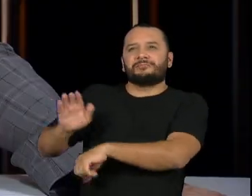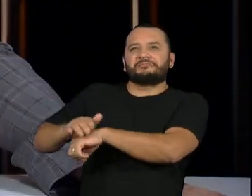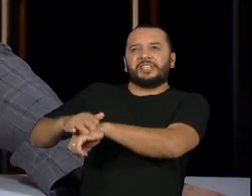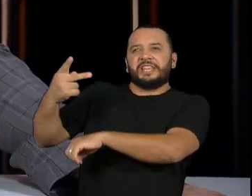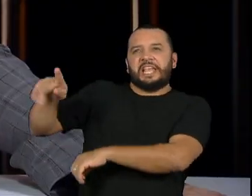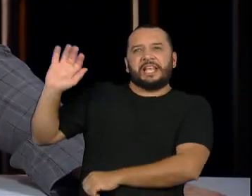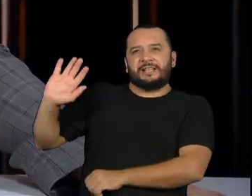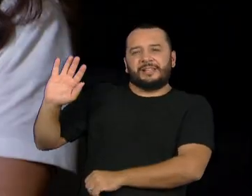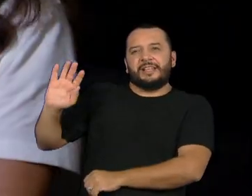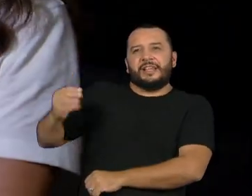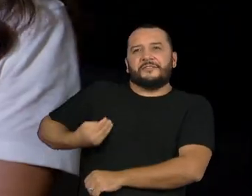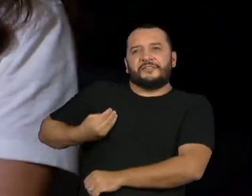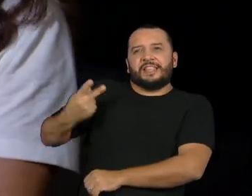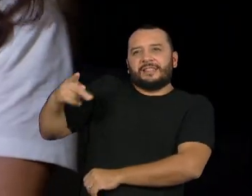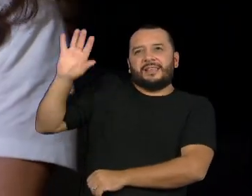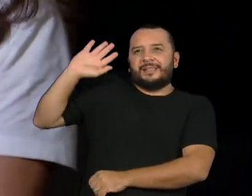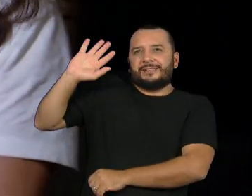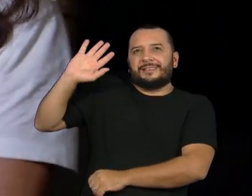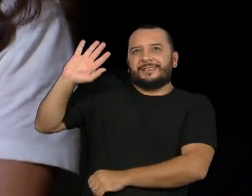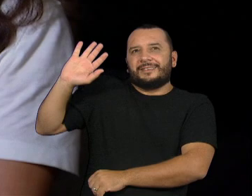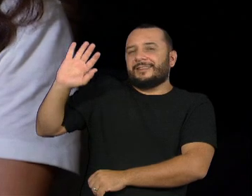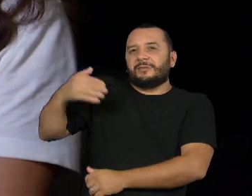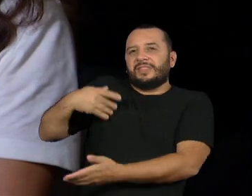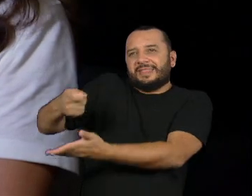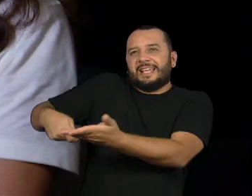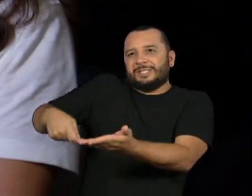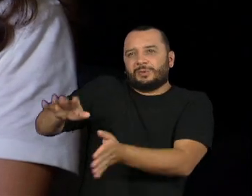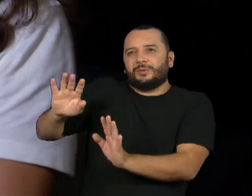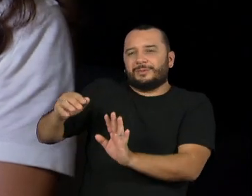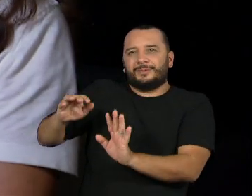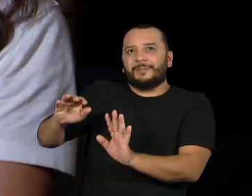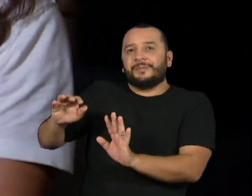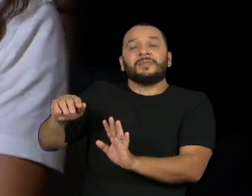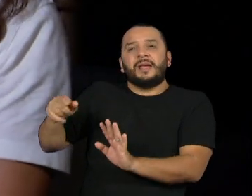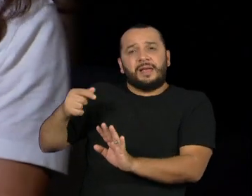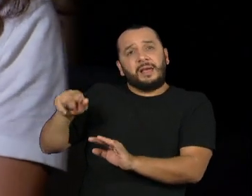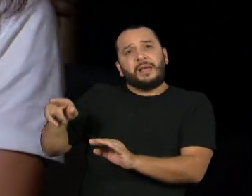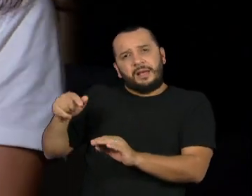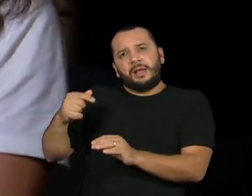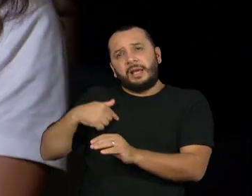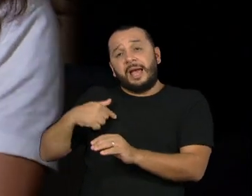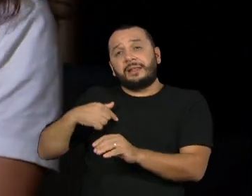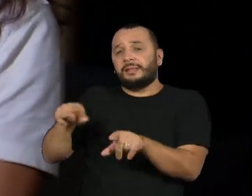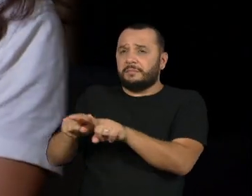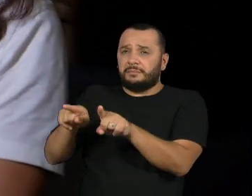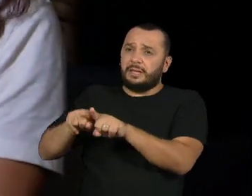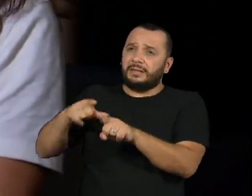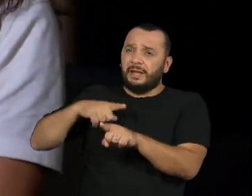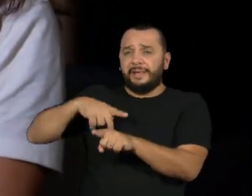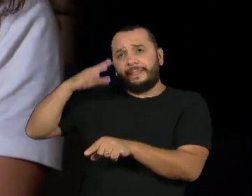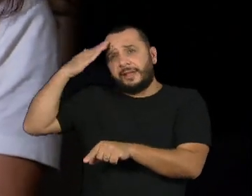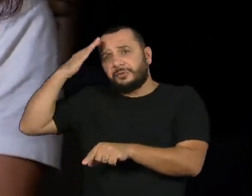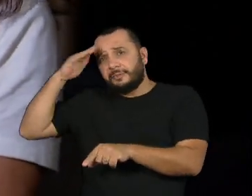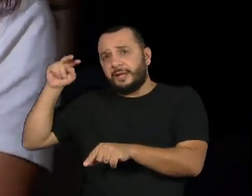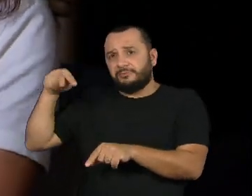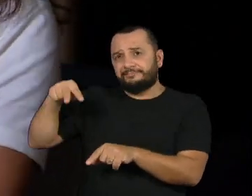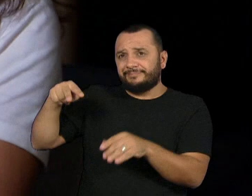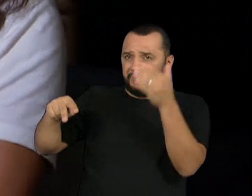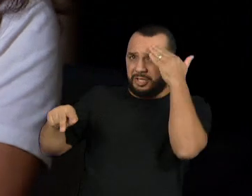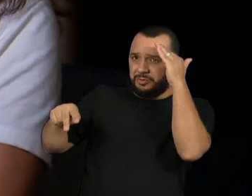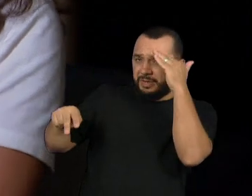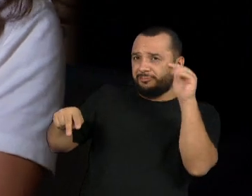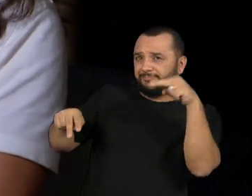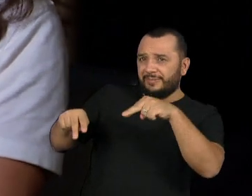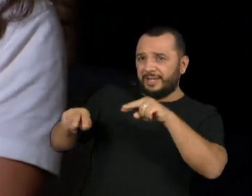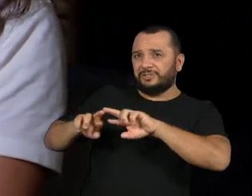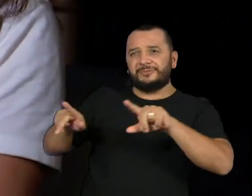ele. Assim, ele. O texto que quis dizer isso, sabe? E acho que ele permite também as interpretações. Eu sei mais ou menos. Às vezes eu demoro para